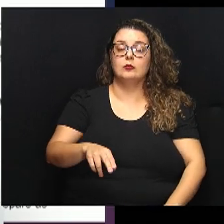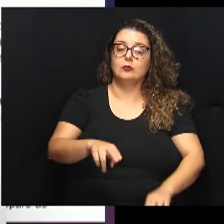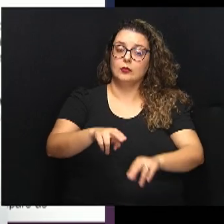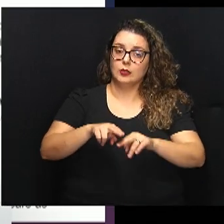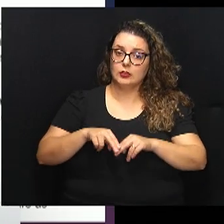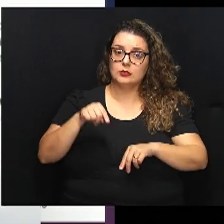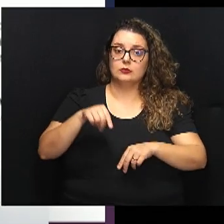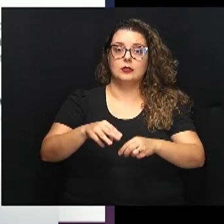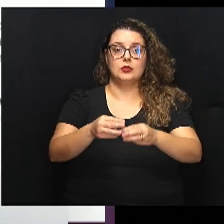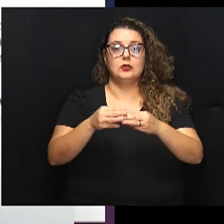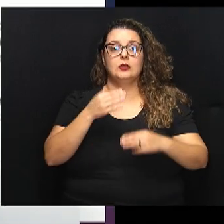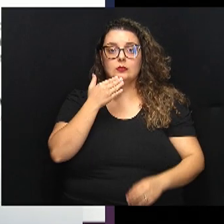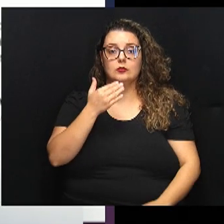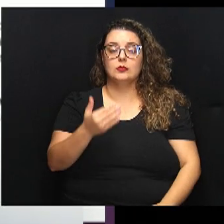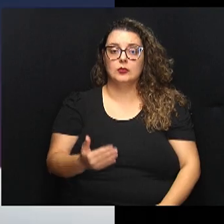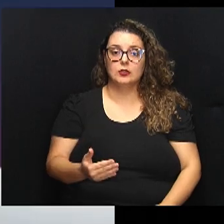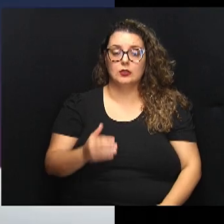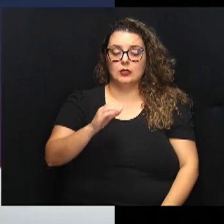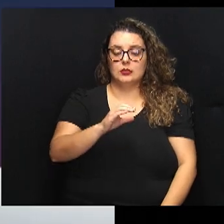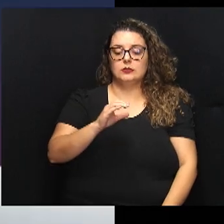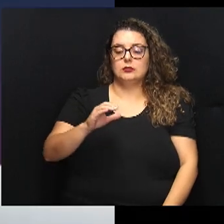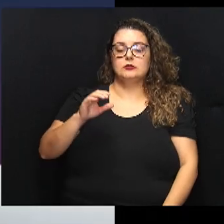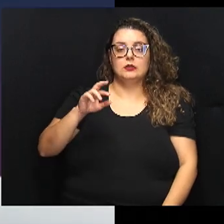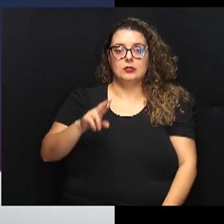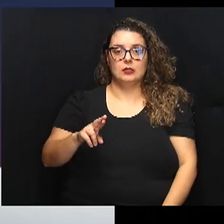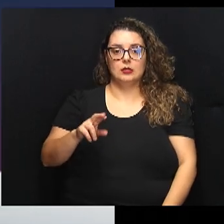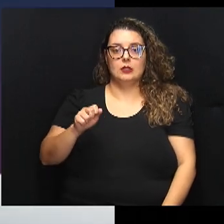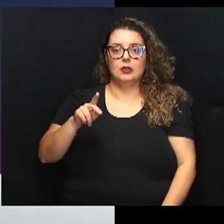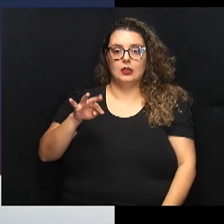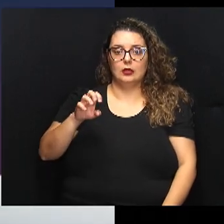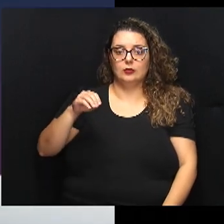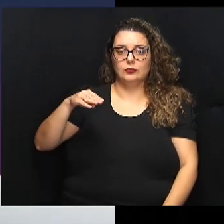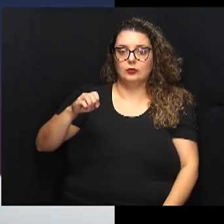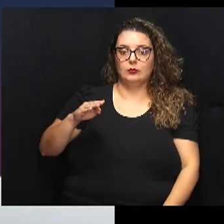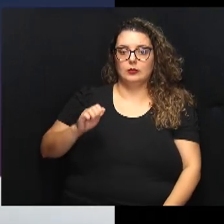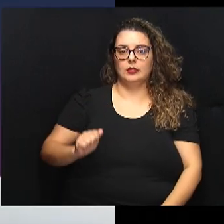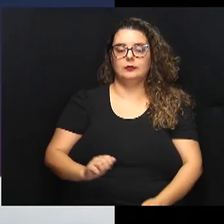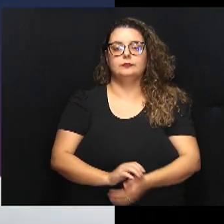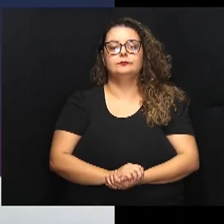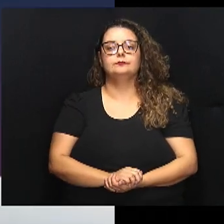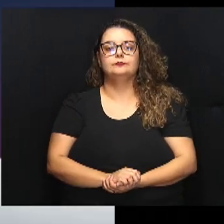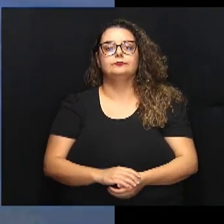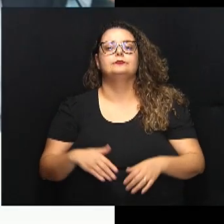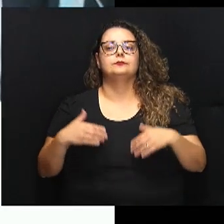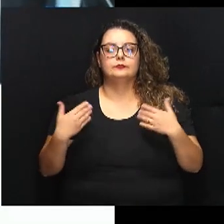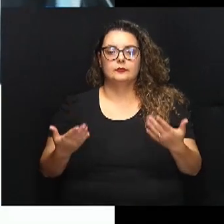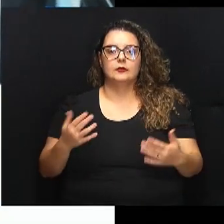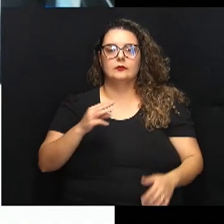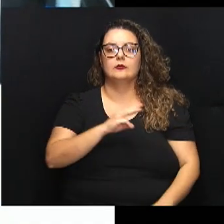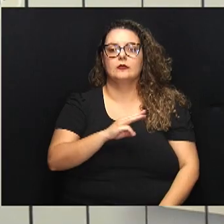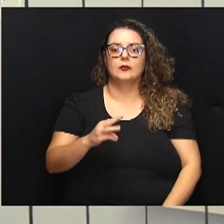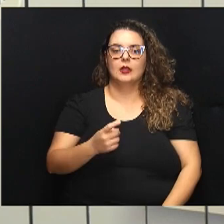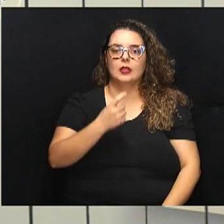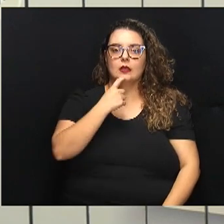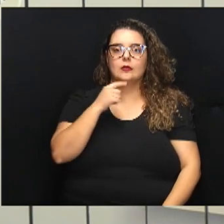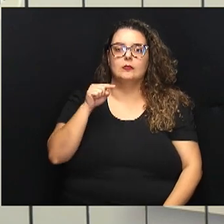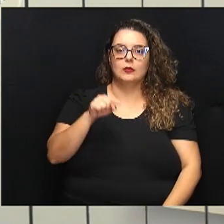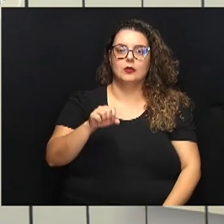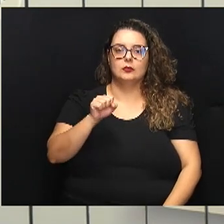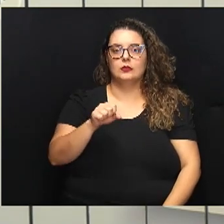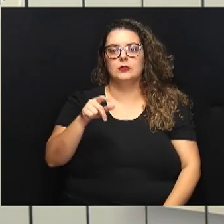essa moção de apelo à CCR Autoban. Então tá aí no site